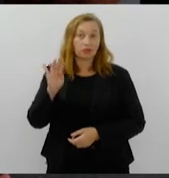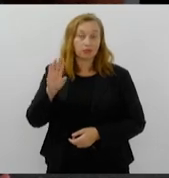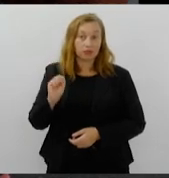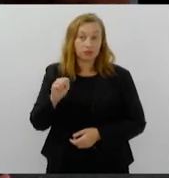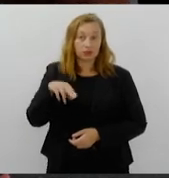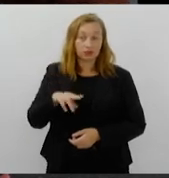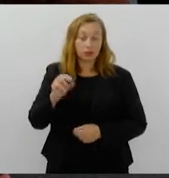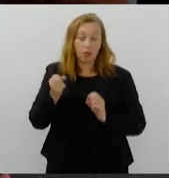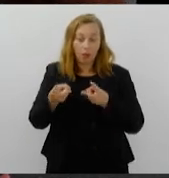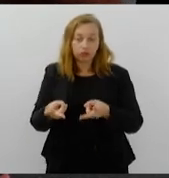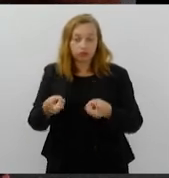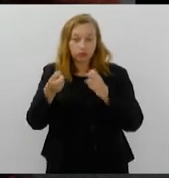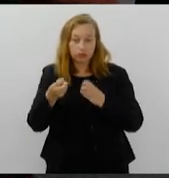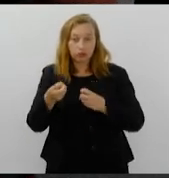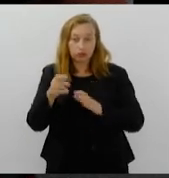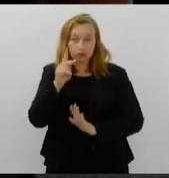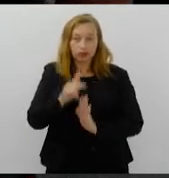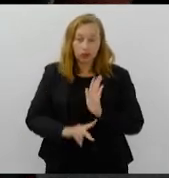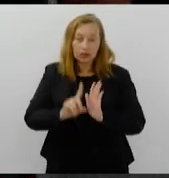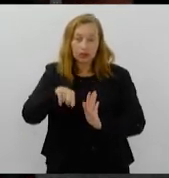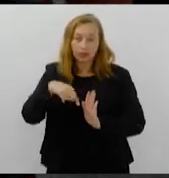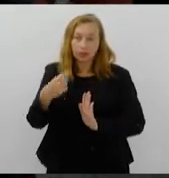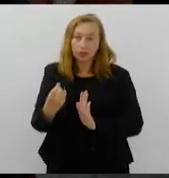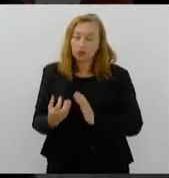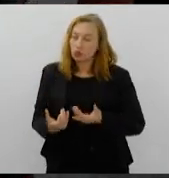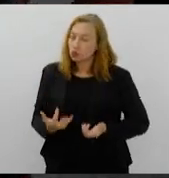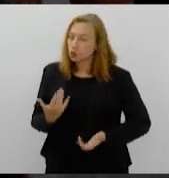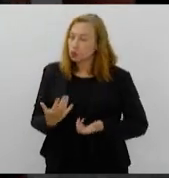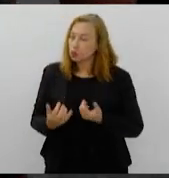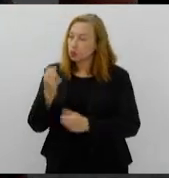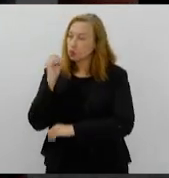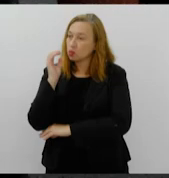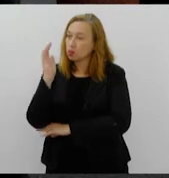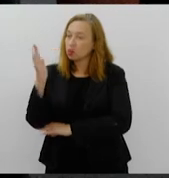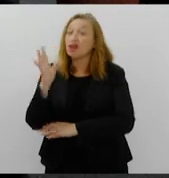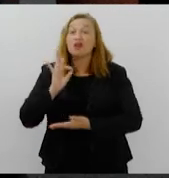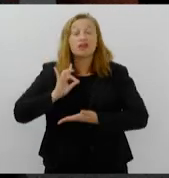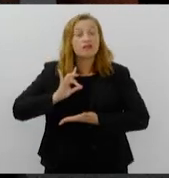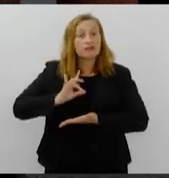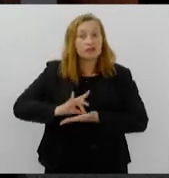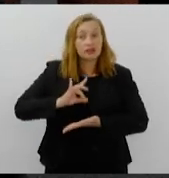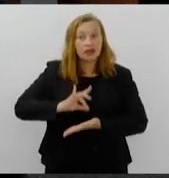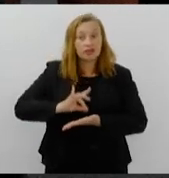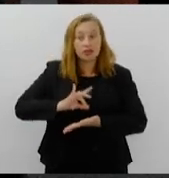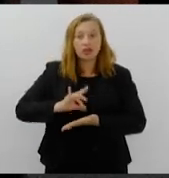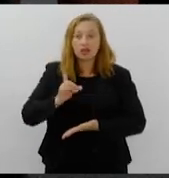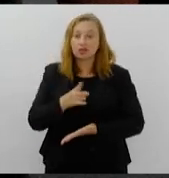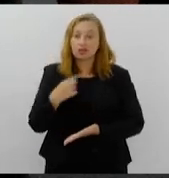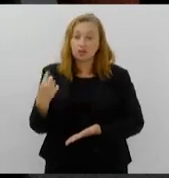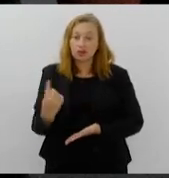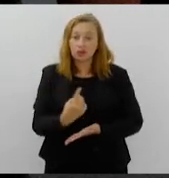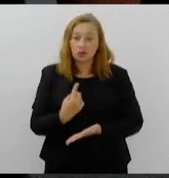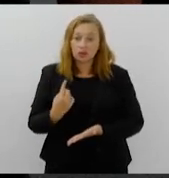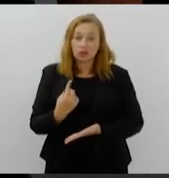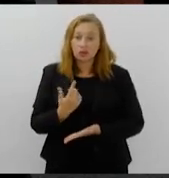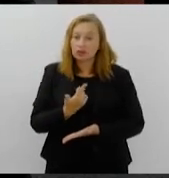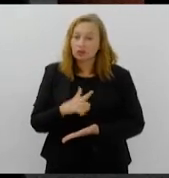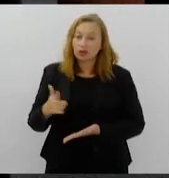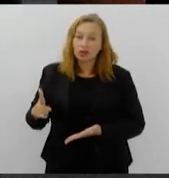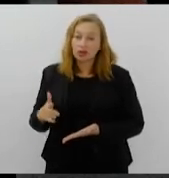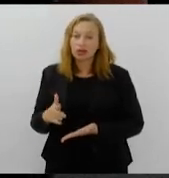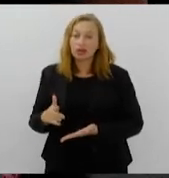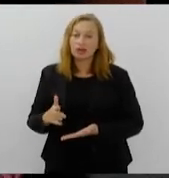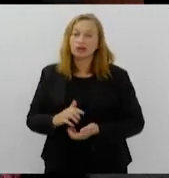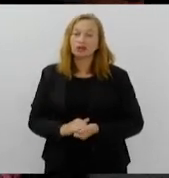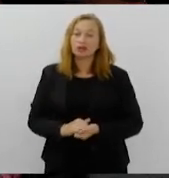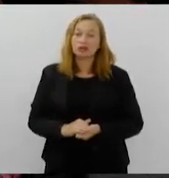olhos para esse projeto depois dos incêndios florestais. E realmente nós não tínhamos um sistema, não